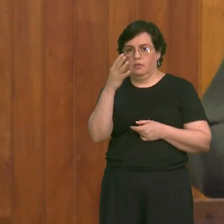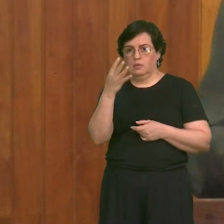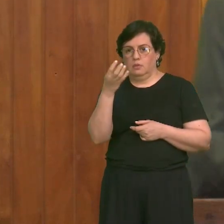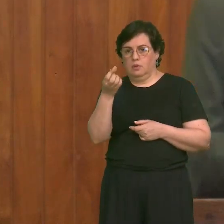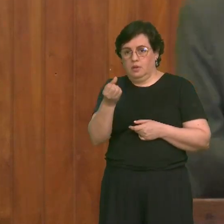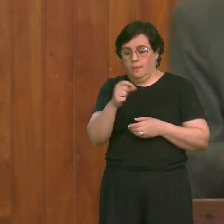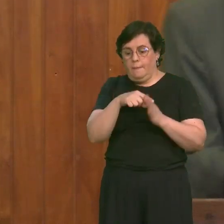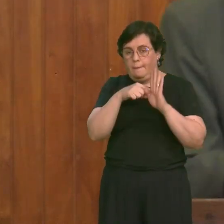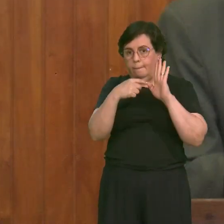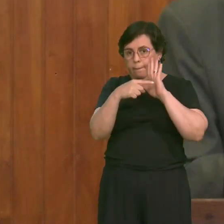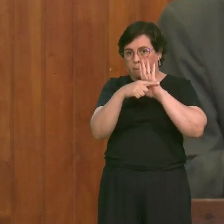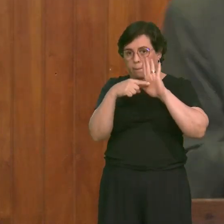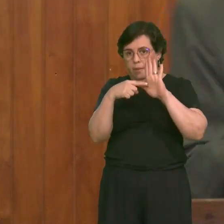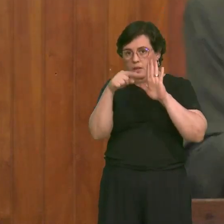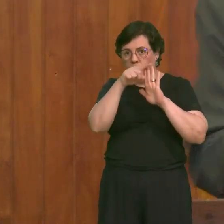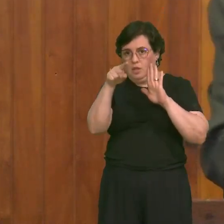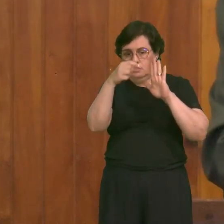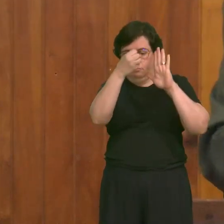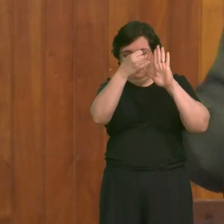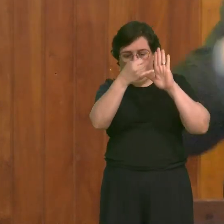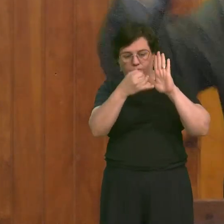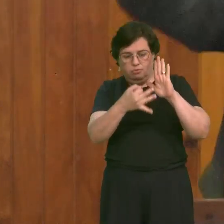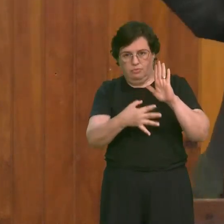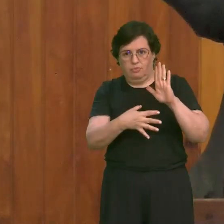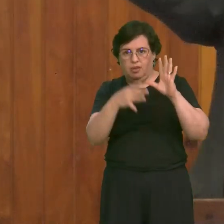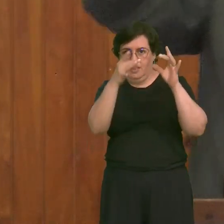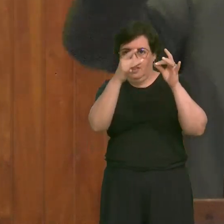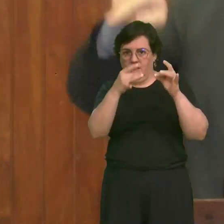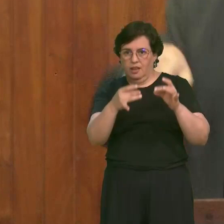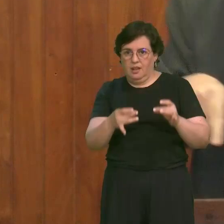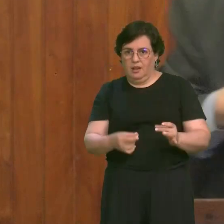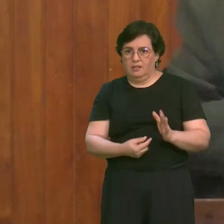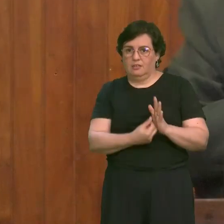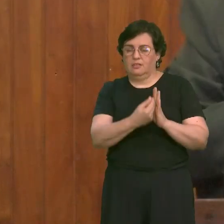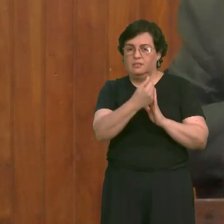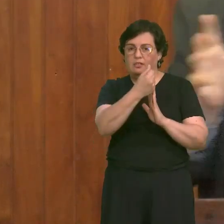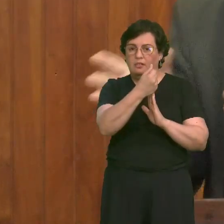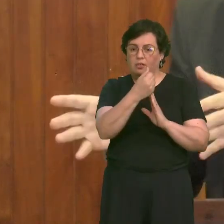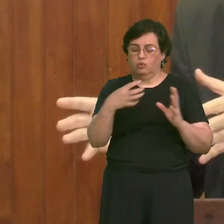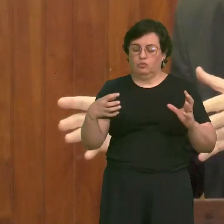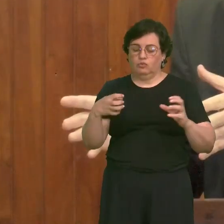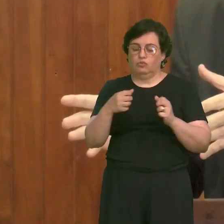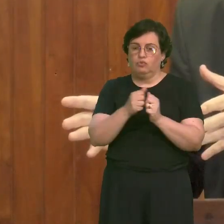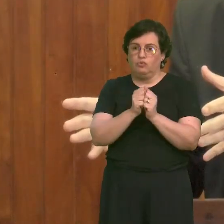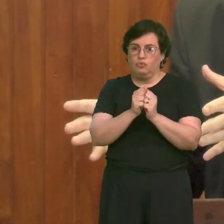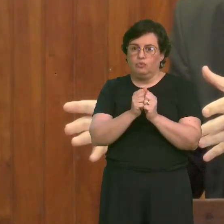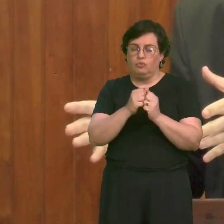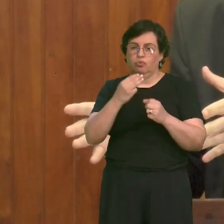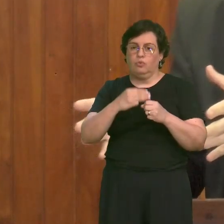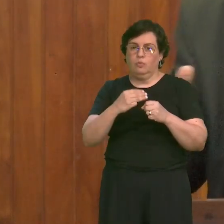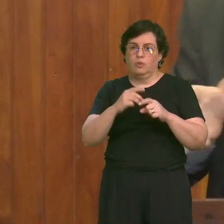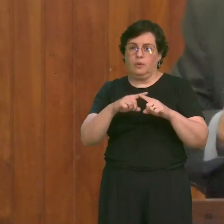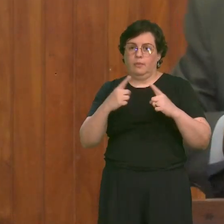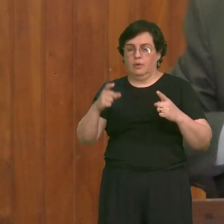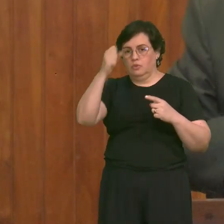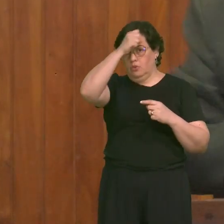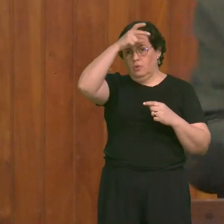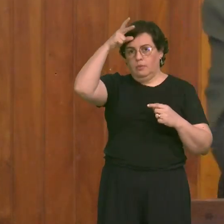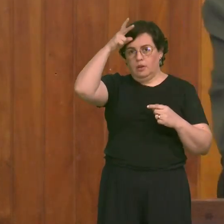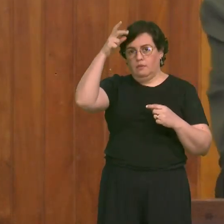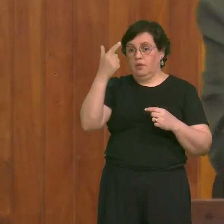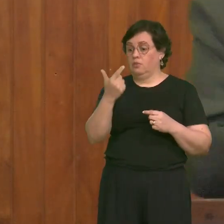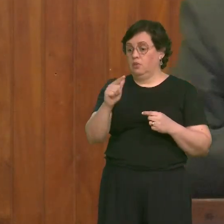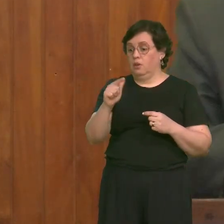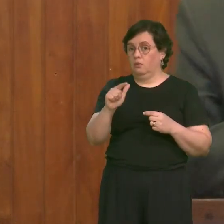menos esses outros orçamentos que estão integrados no município mas que o Prefeito Municipal Poder